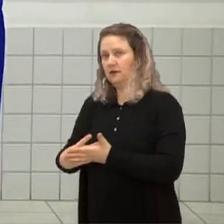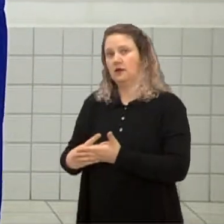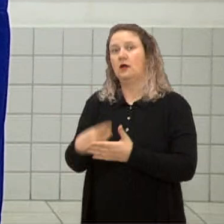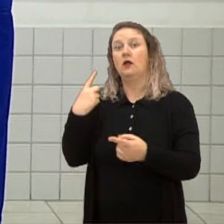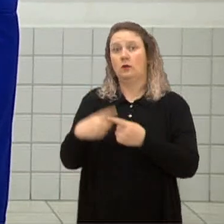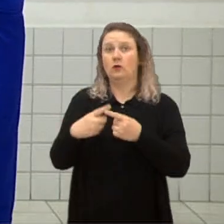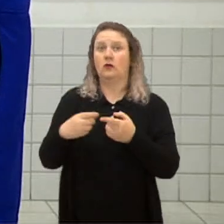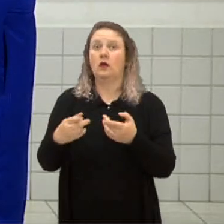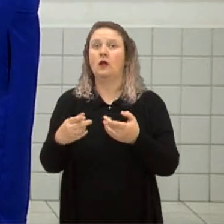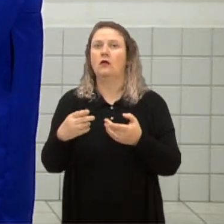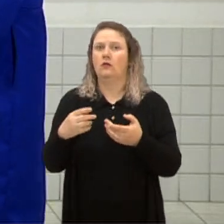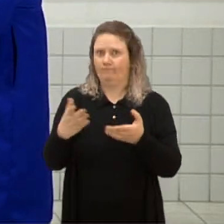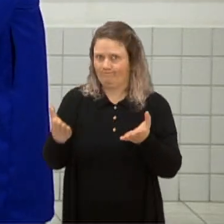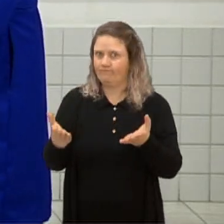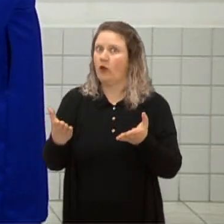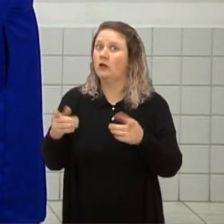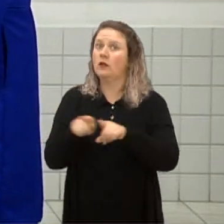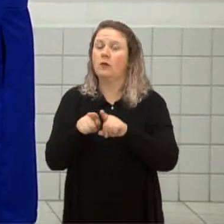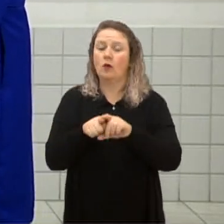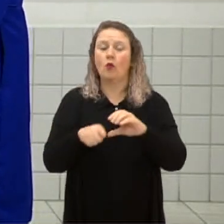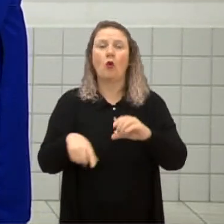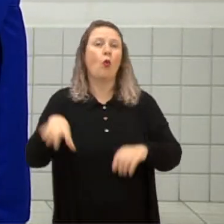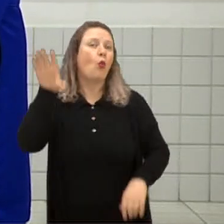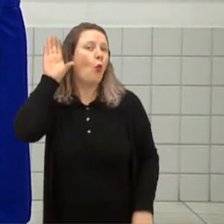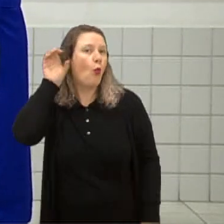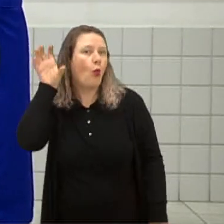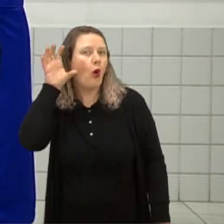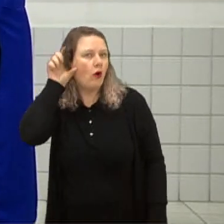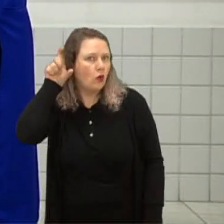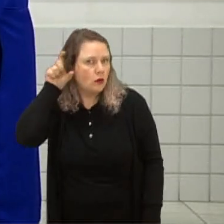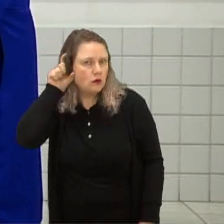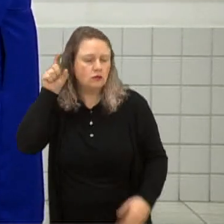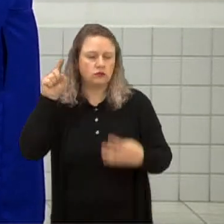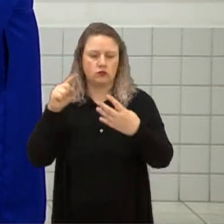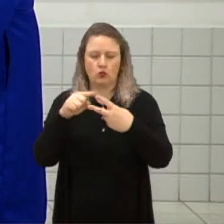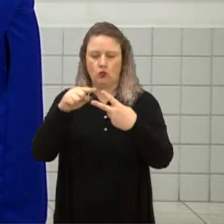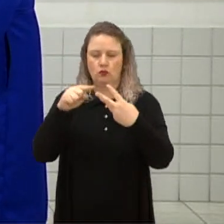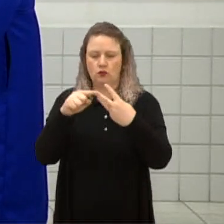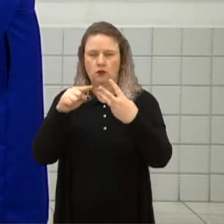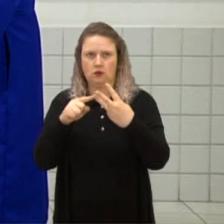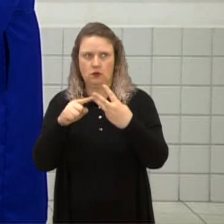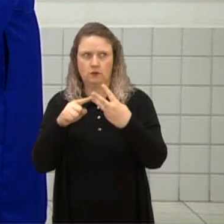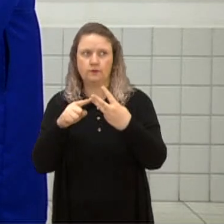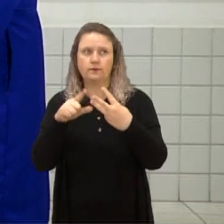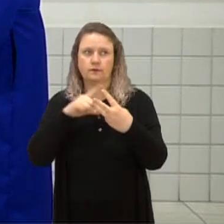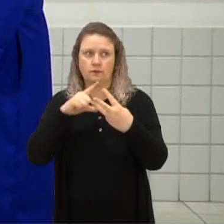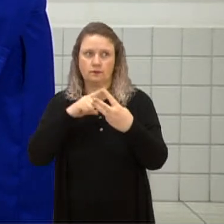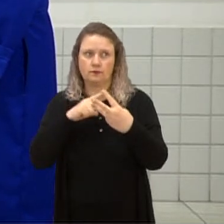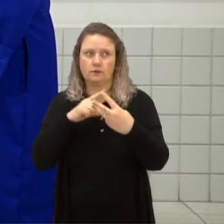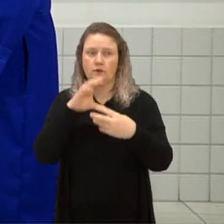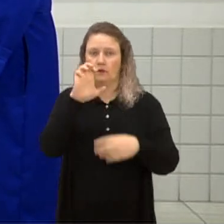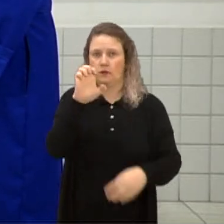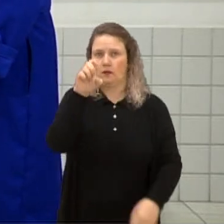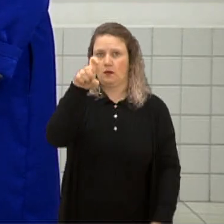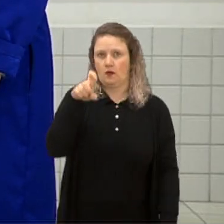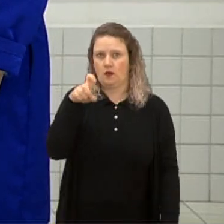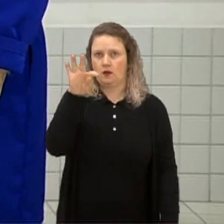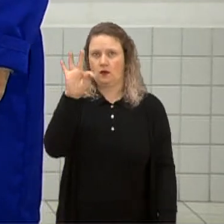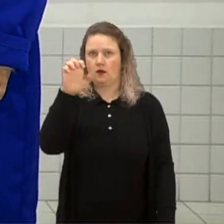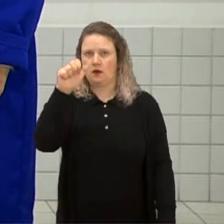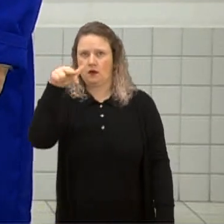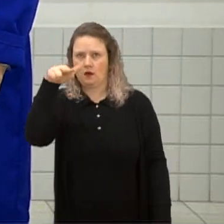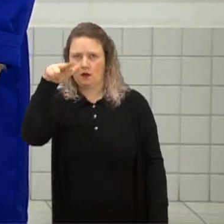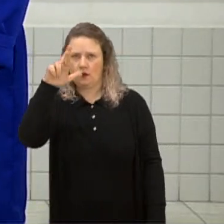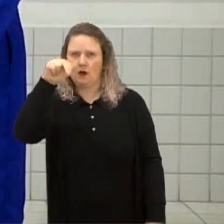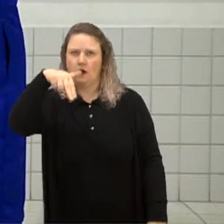corpo. Então, a orelha é composta de 3 partes. Orelha externa, média e interna. Foi